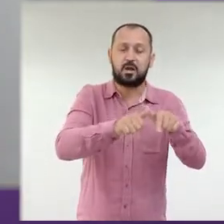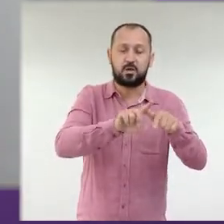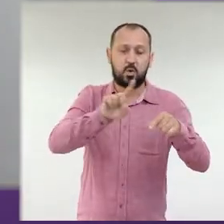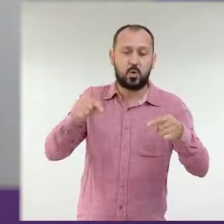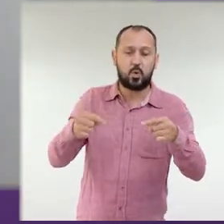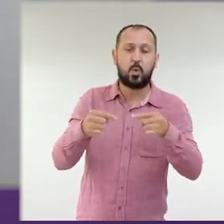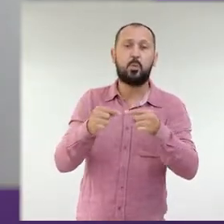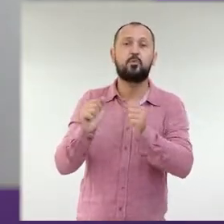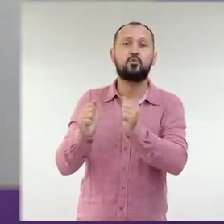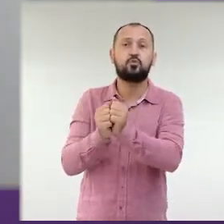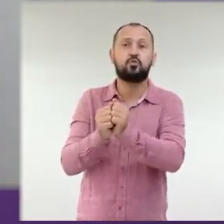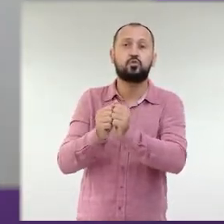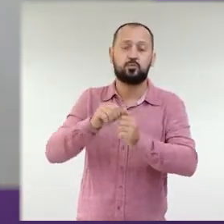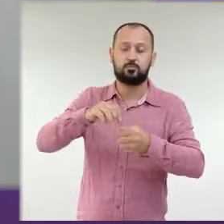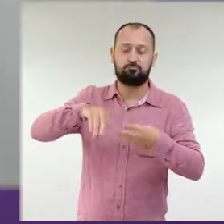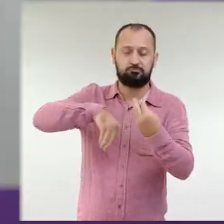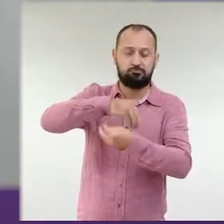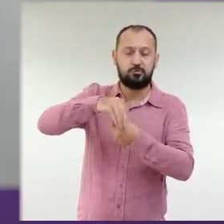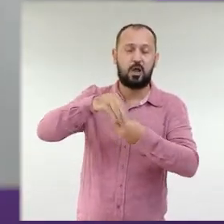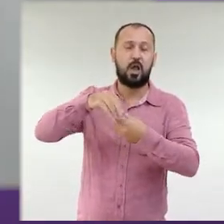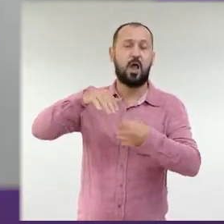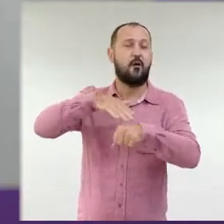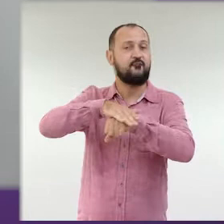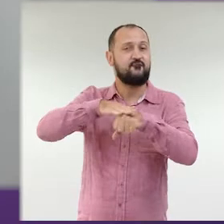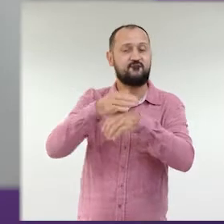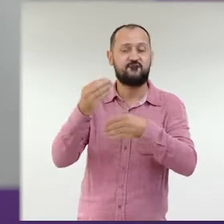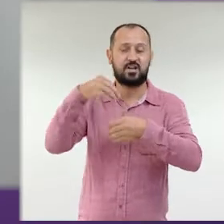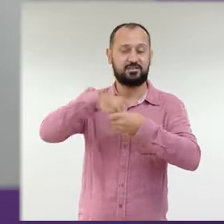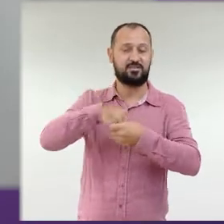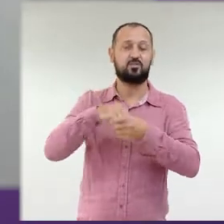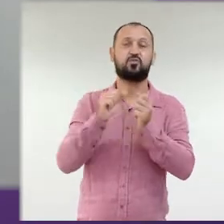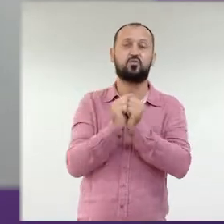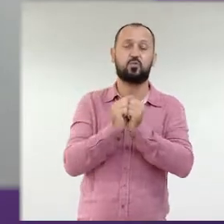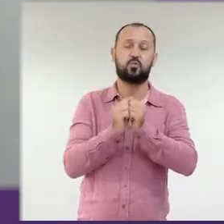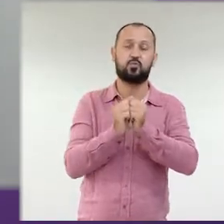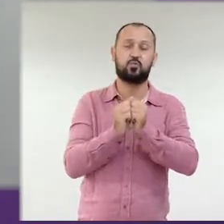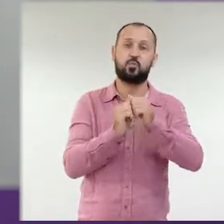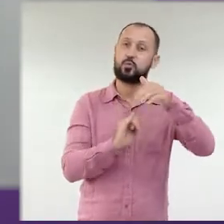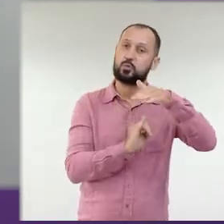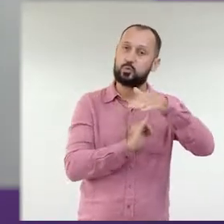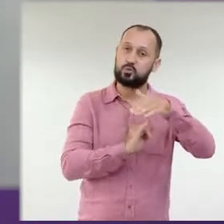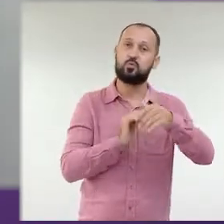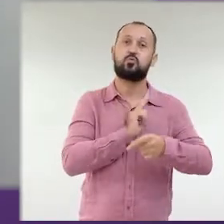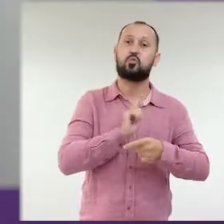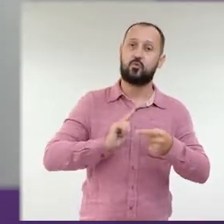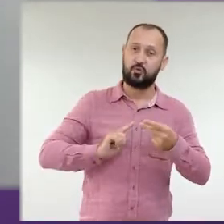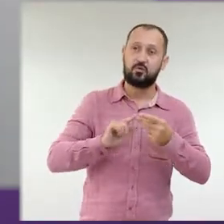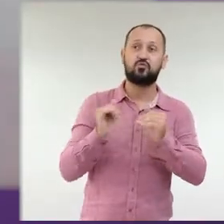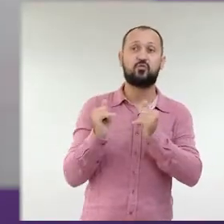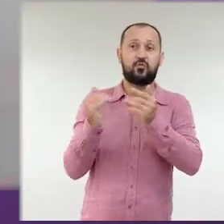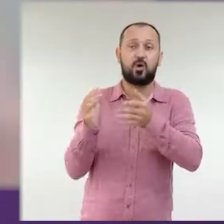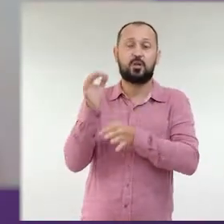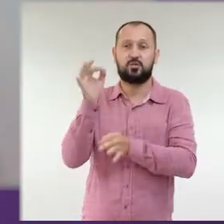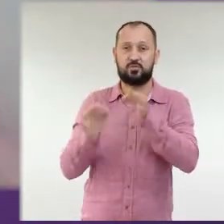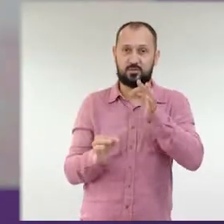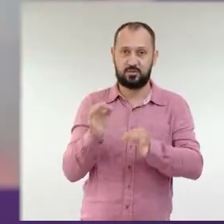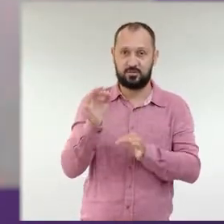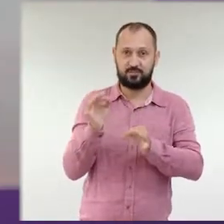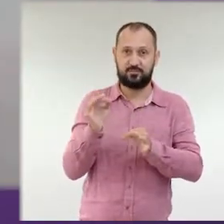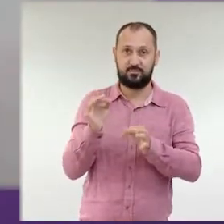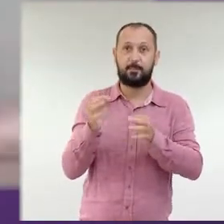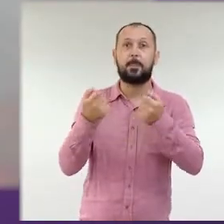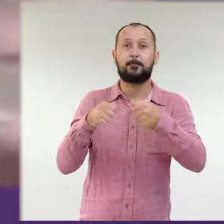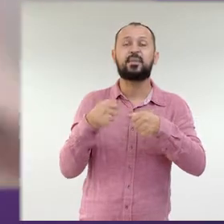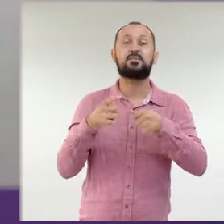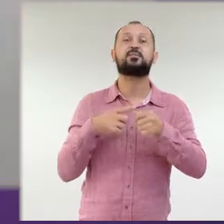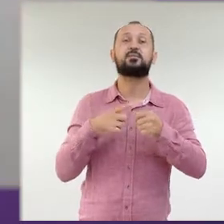base nesse diálogo interno entre os órgãos do governo e principalmente com os órgãos do sistema de justiça. Precisa ter